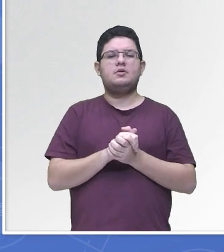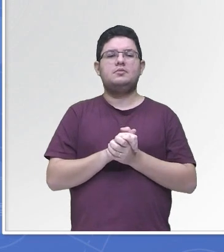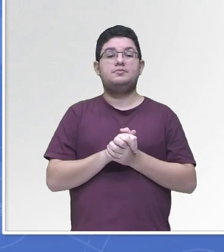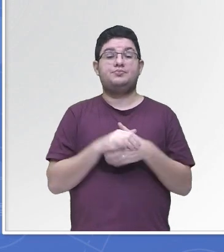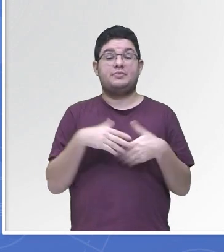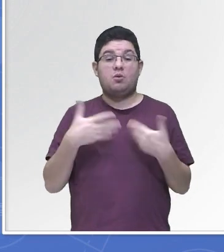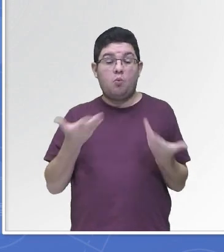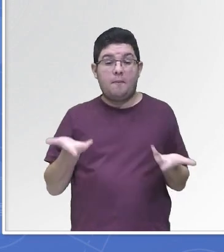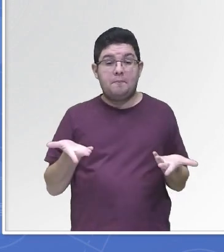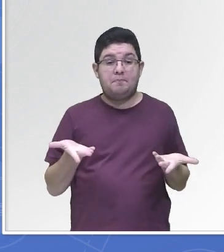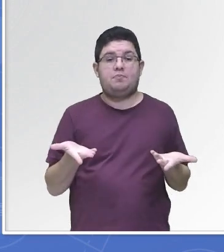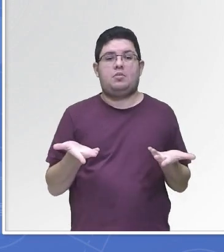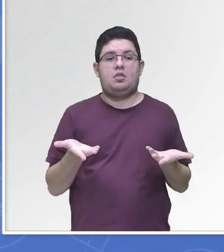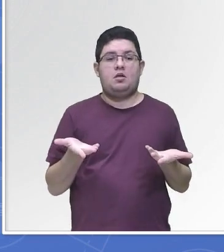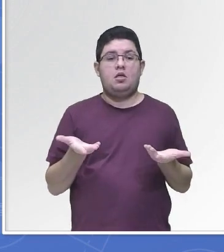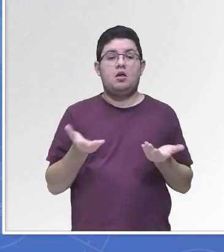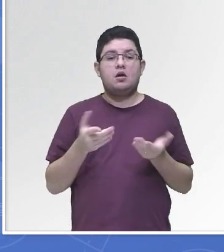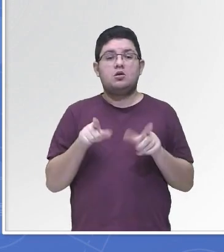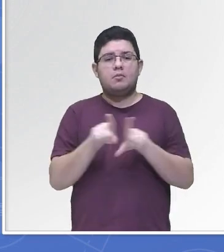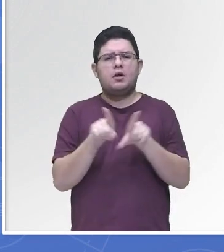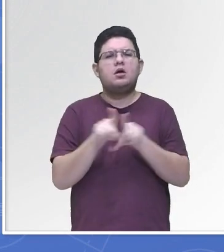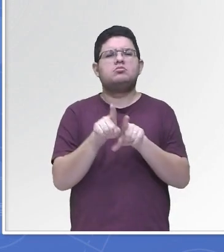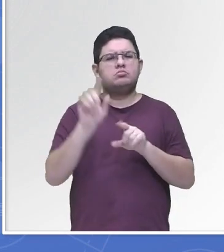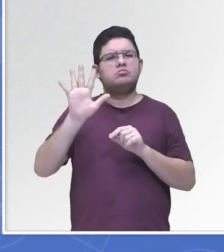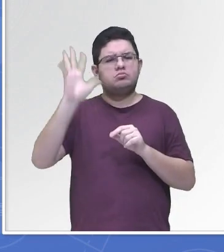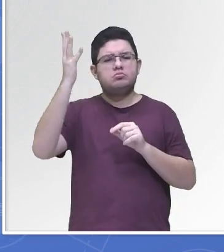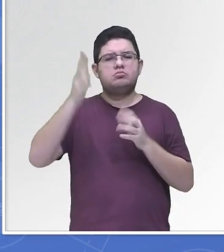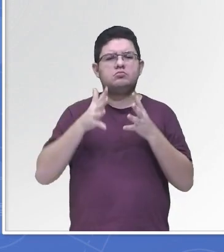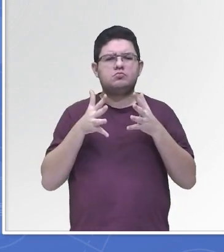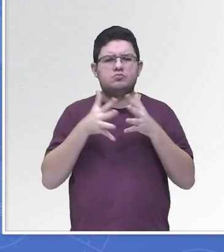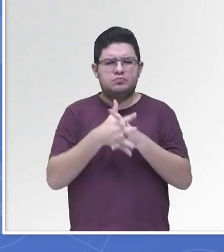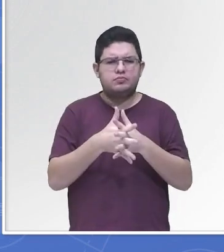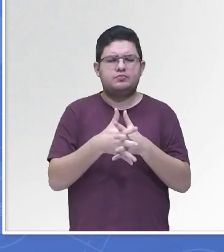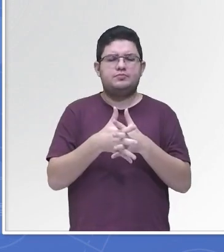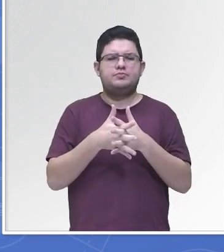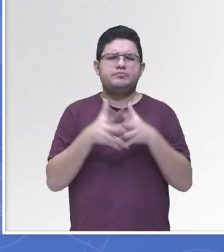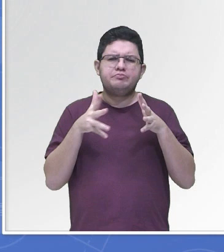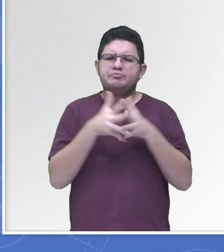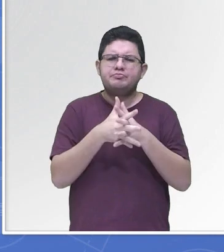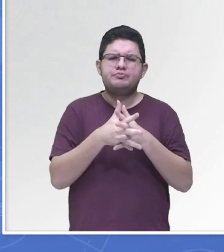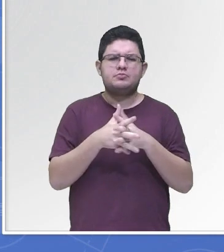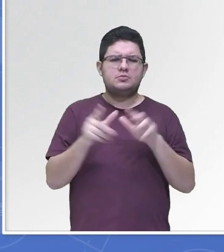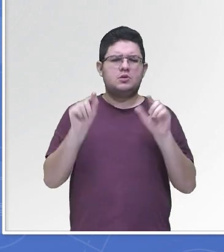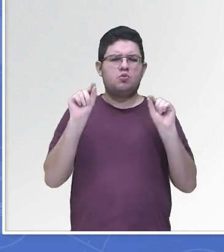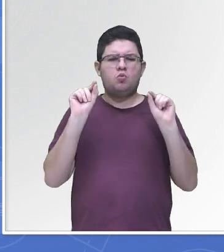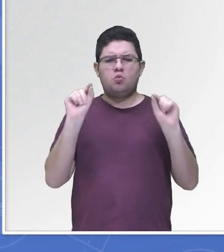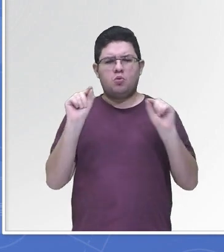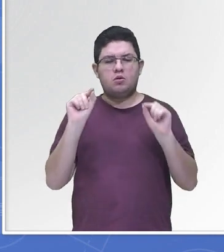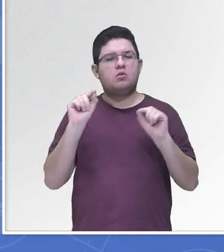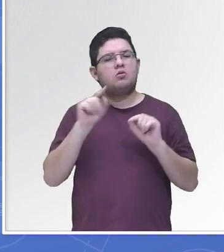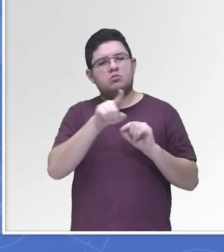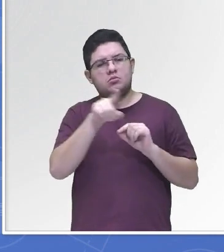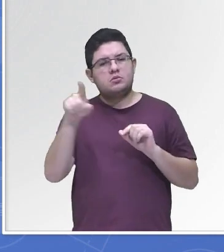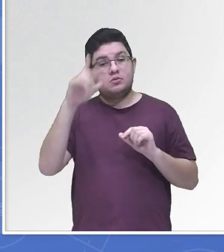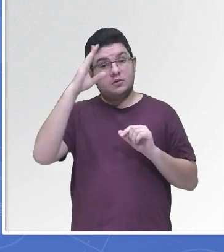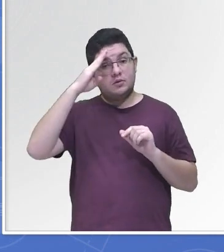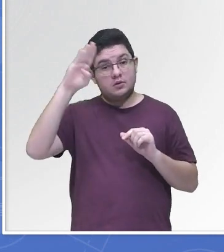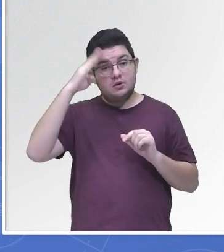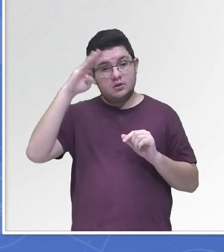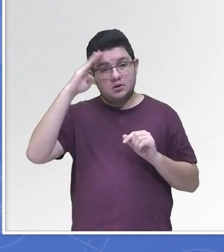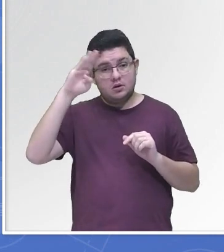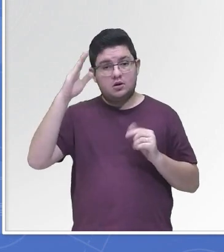grande impasse vai ser criado nesse período aí, tá bom? Vamos entender a ideia desse grande impasse. De um